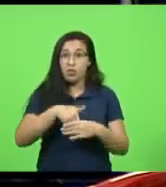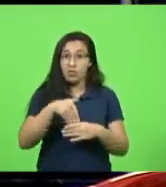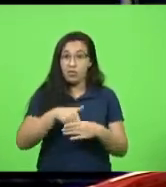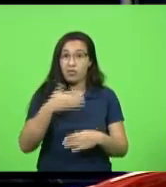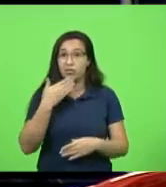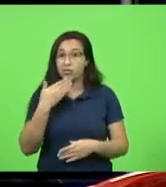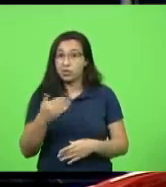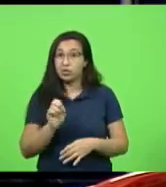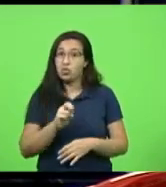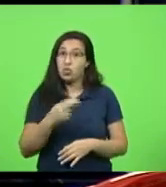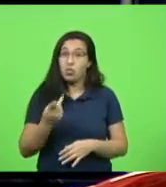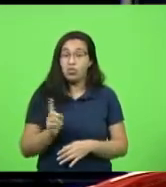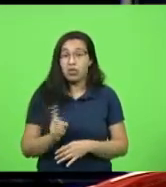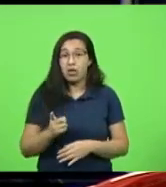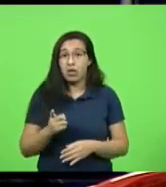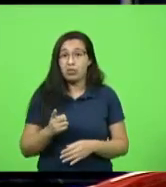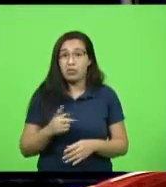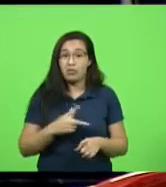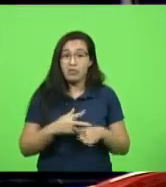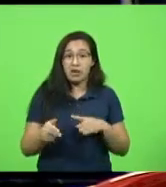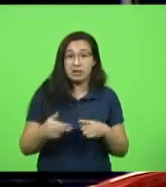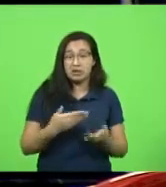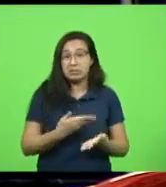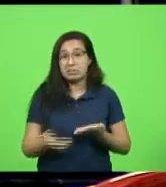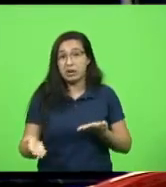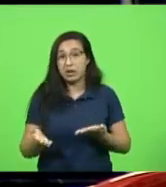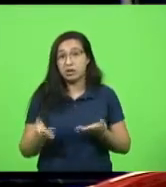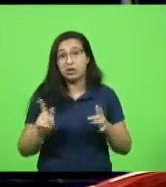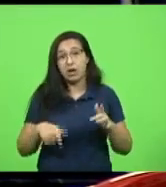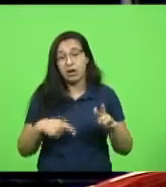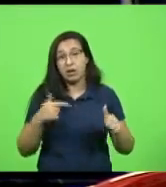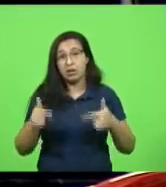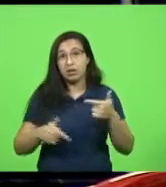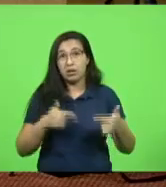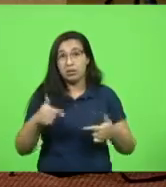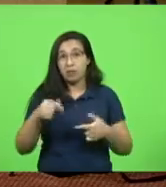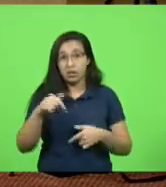não, ganhando ou perdendo. Esse é o trabalho do parlamento.